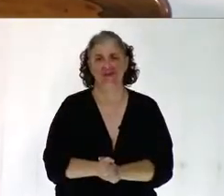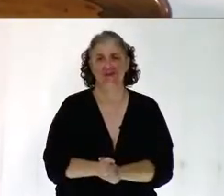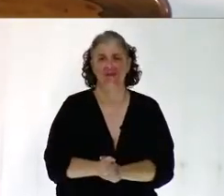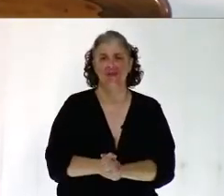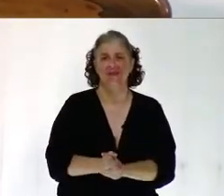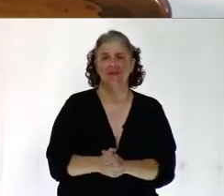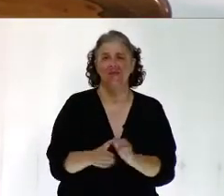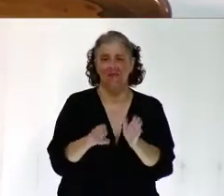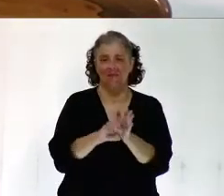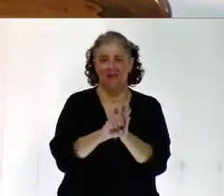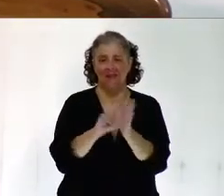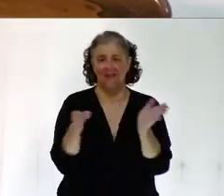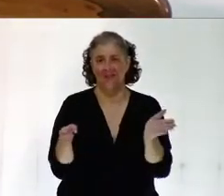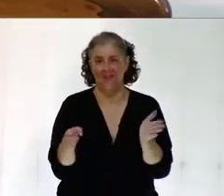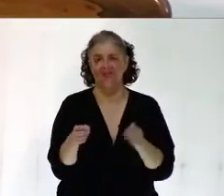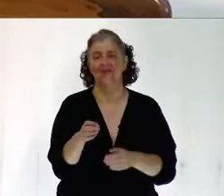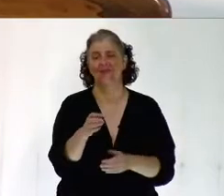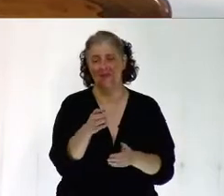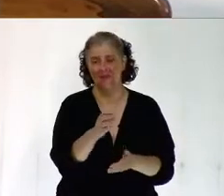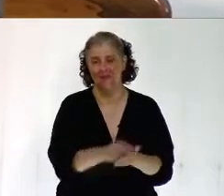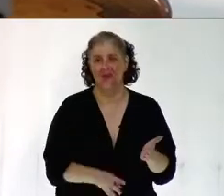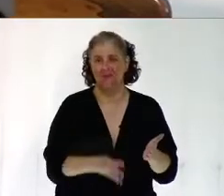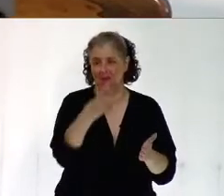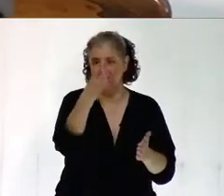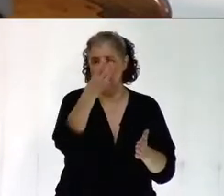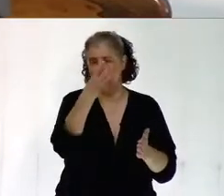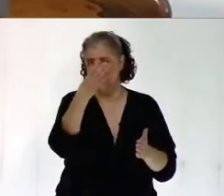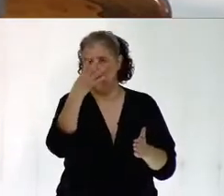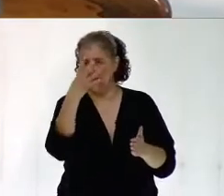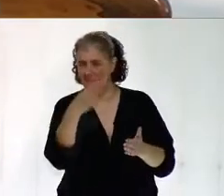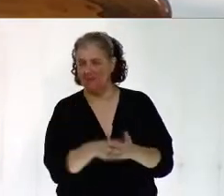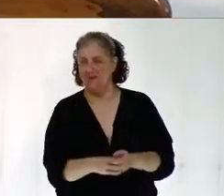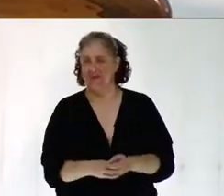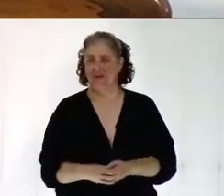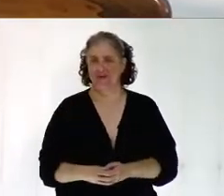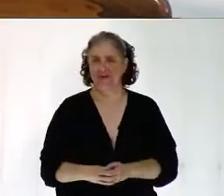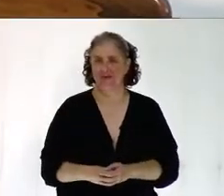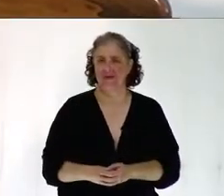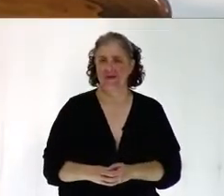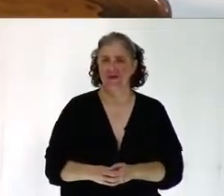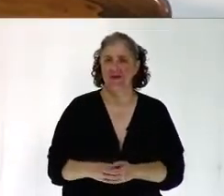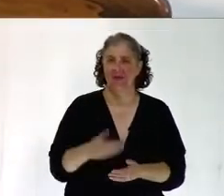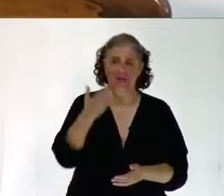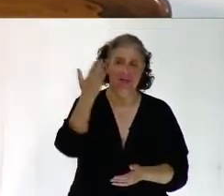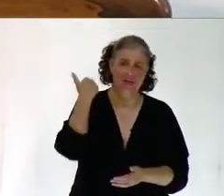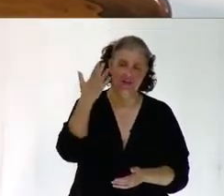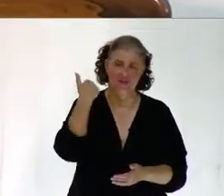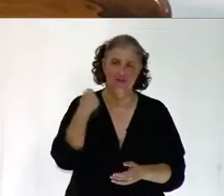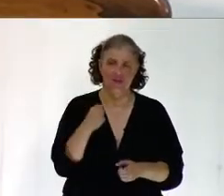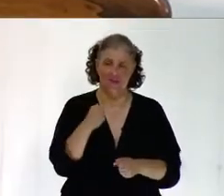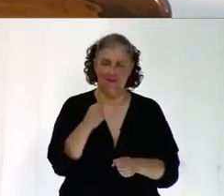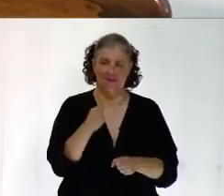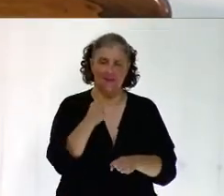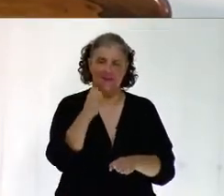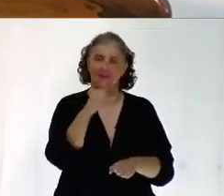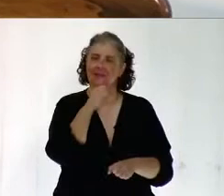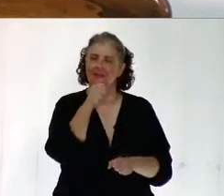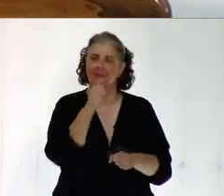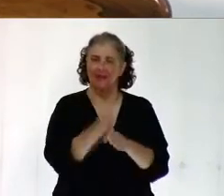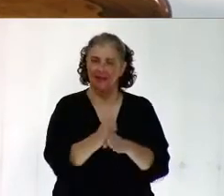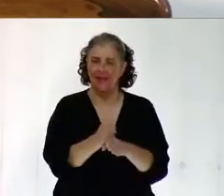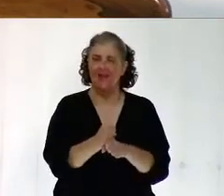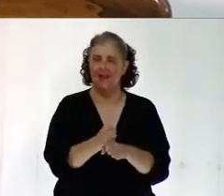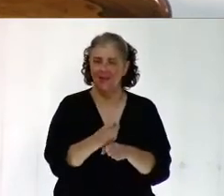êxodo 34 moisés também um pouco antes da lei porque antes duas mandamentos também